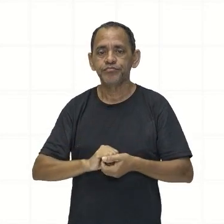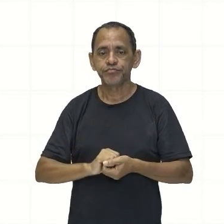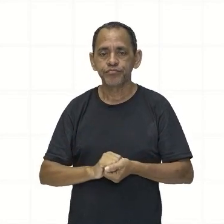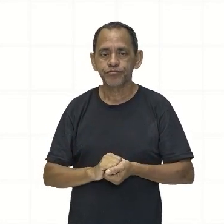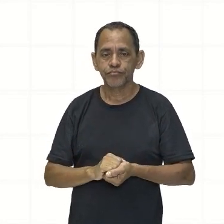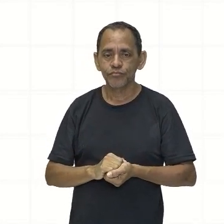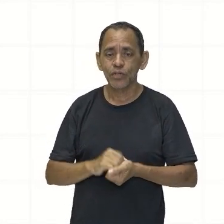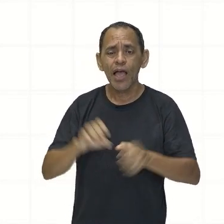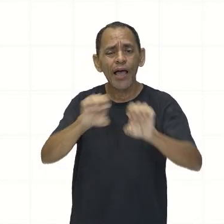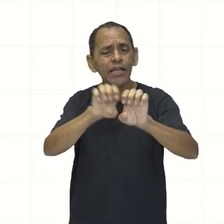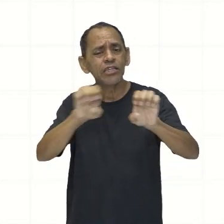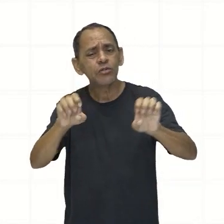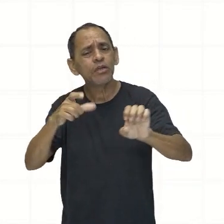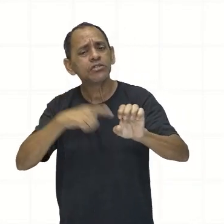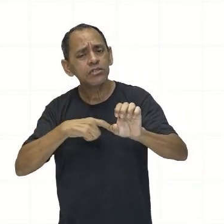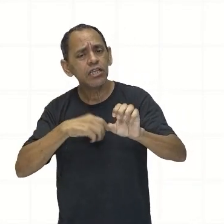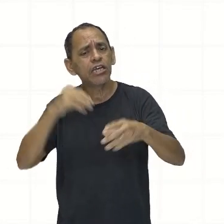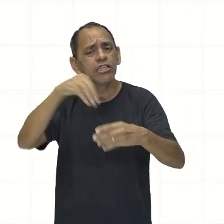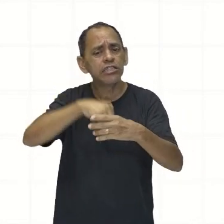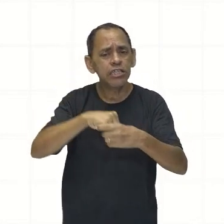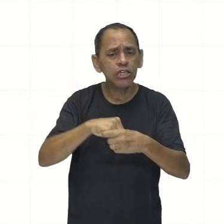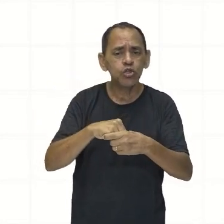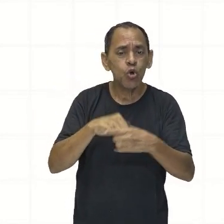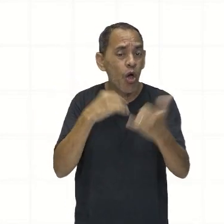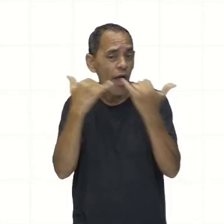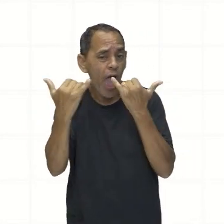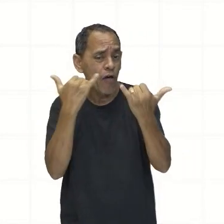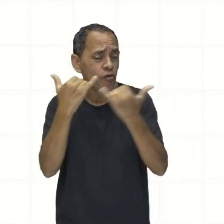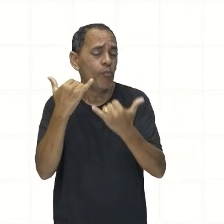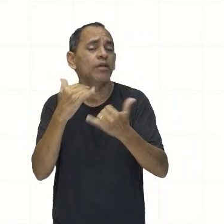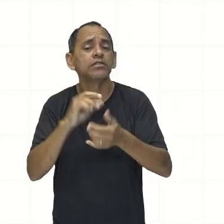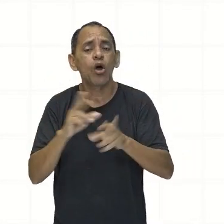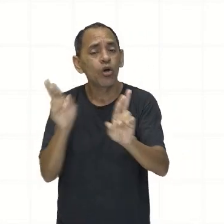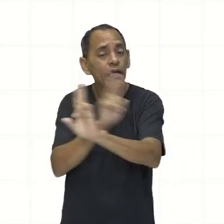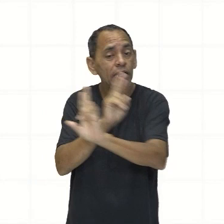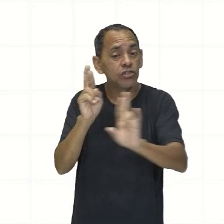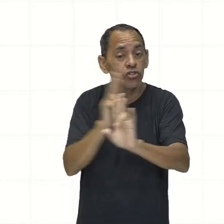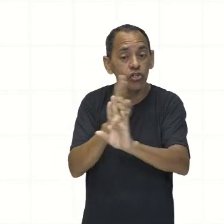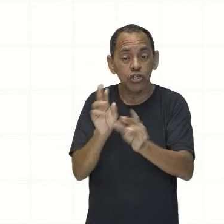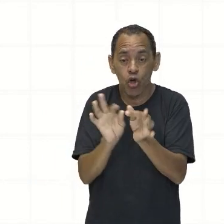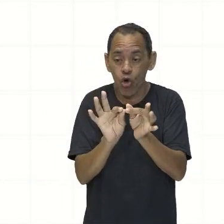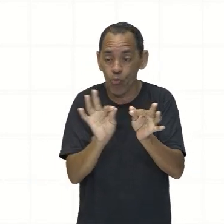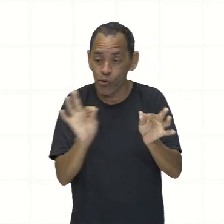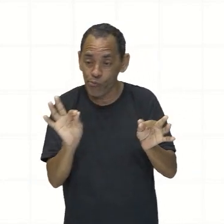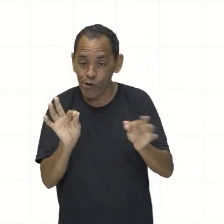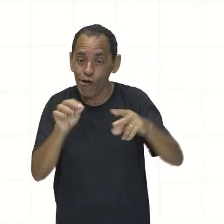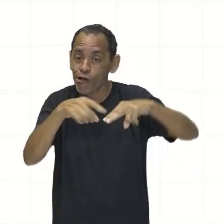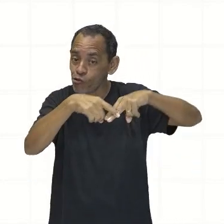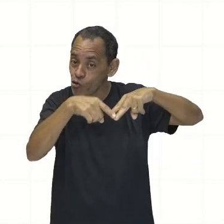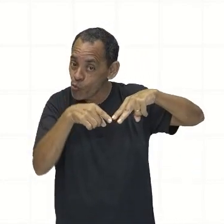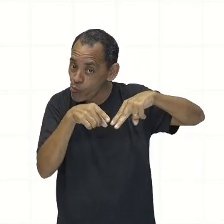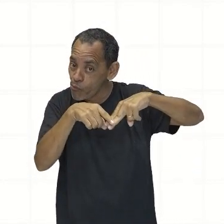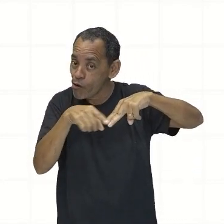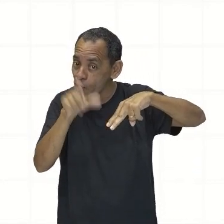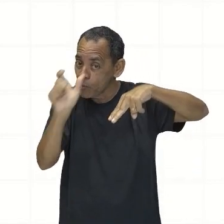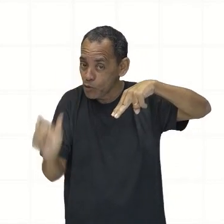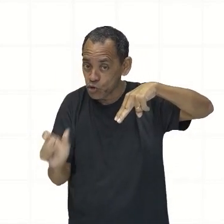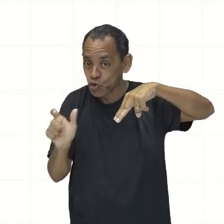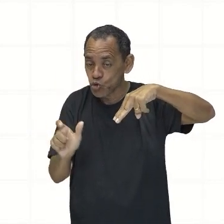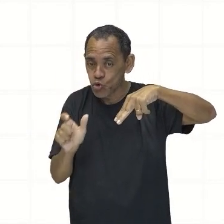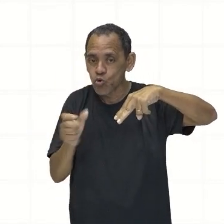Essa expressão, ela simplesmente relaciona o comprimento do pé ao número do